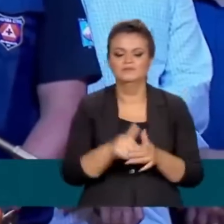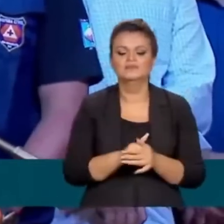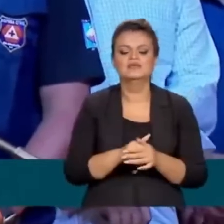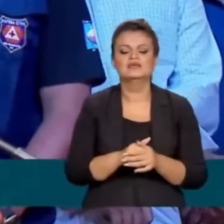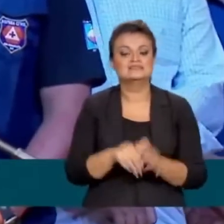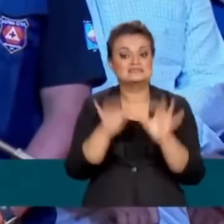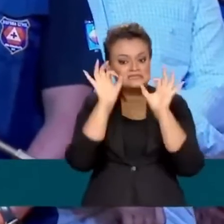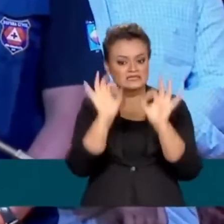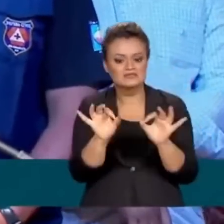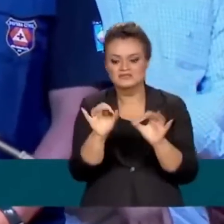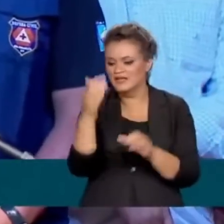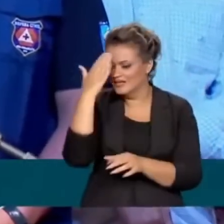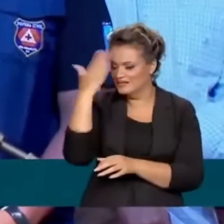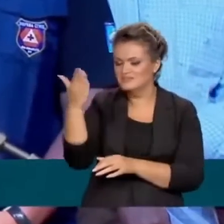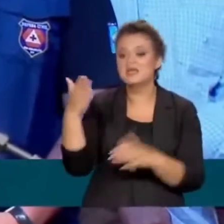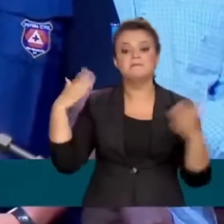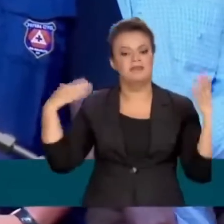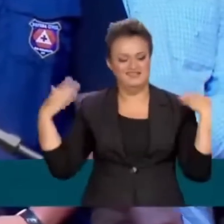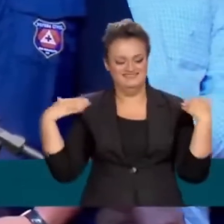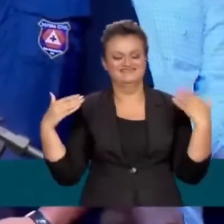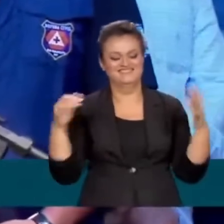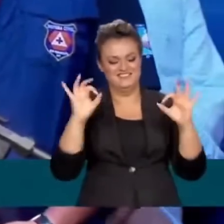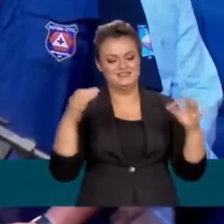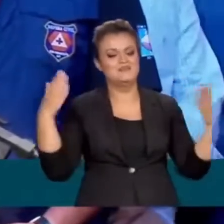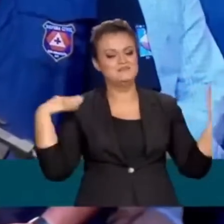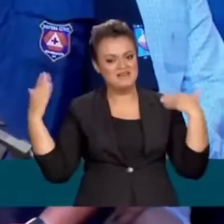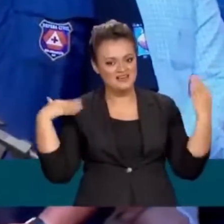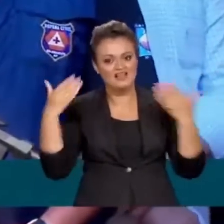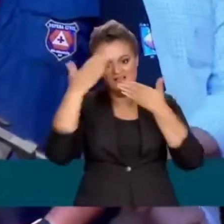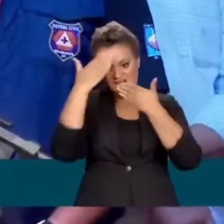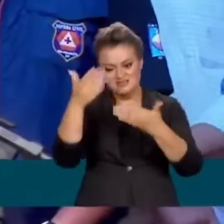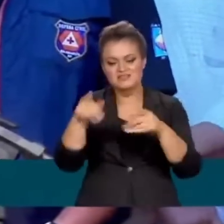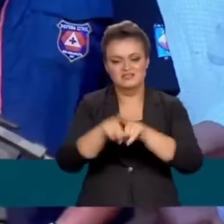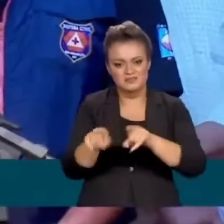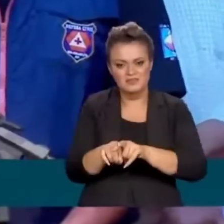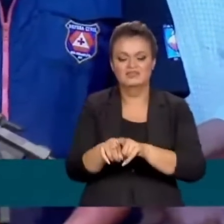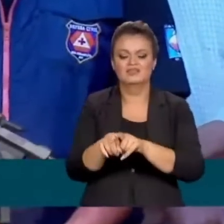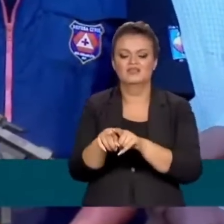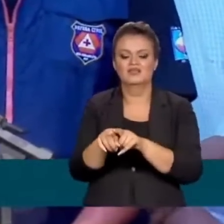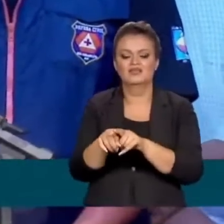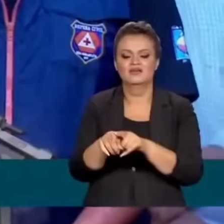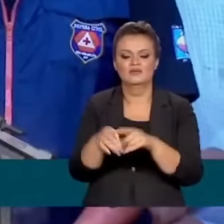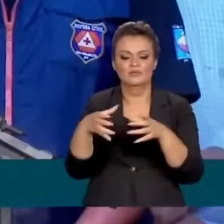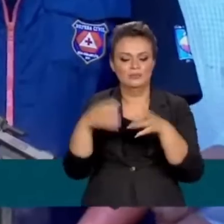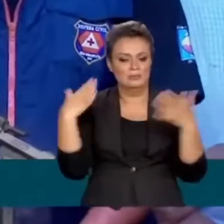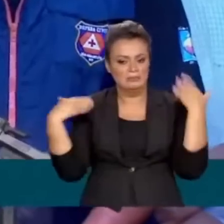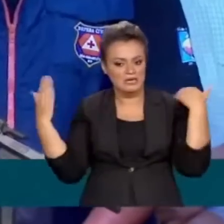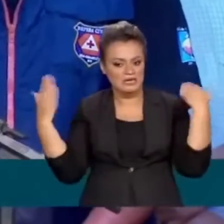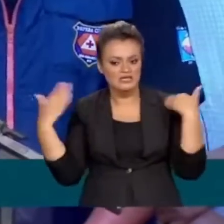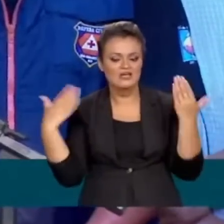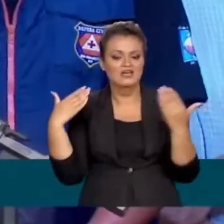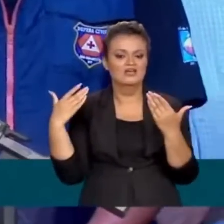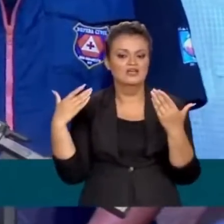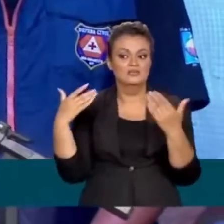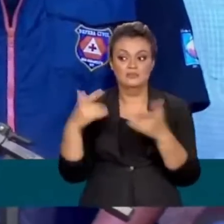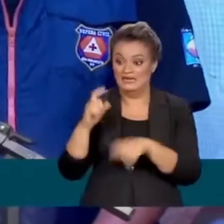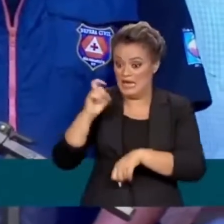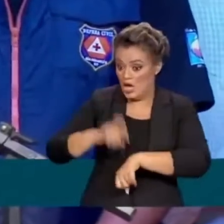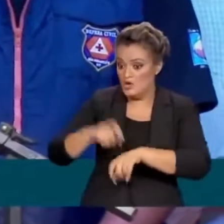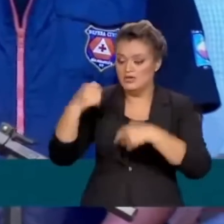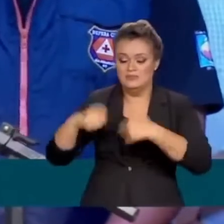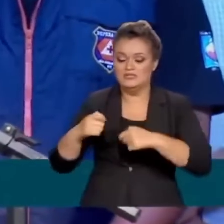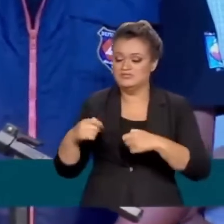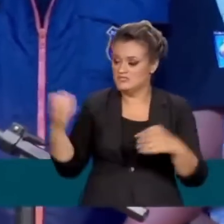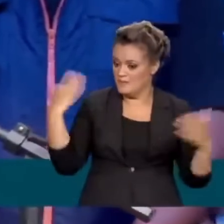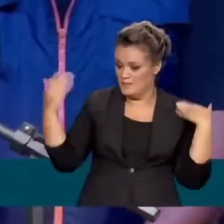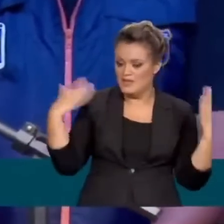que ele pode até agradecer a Maria também ao comandante da Marinha porque na hora que deixar